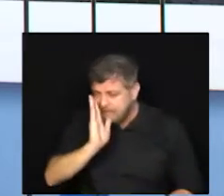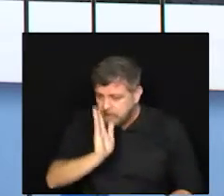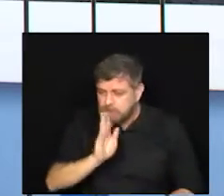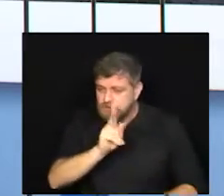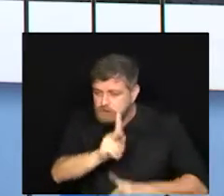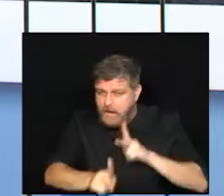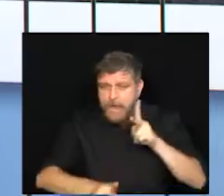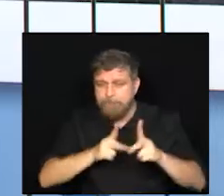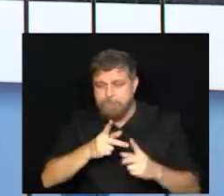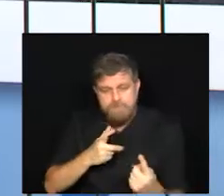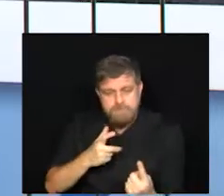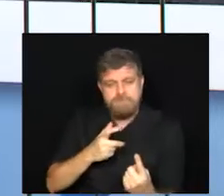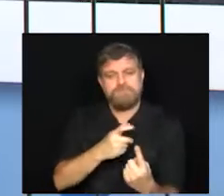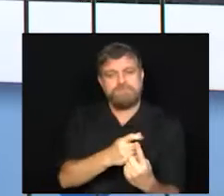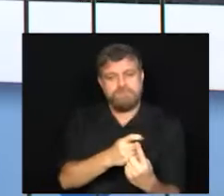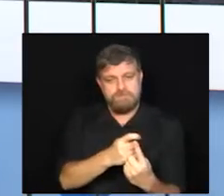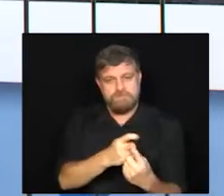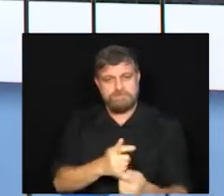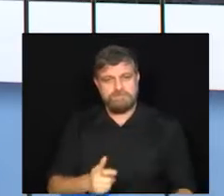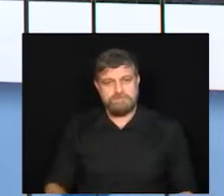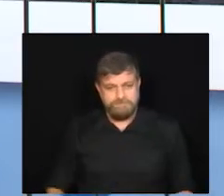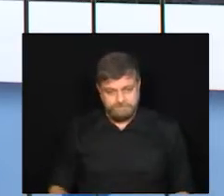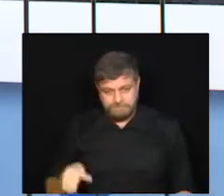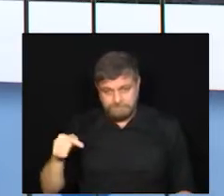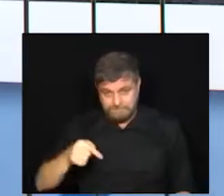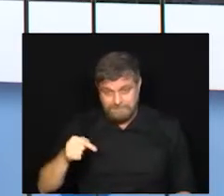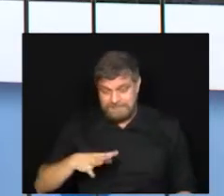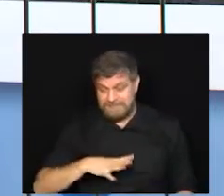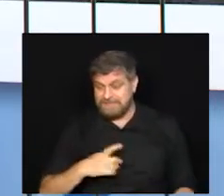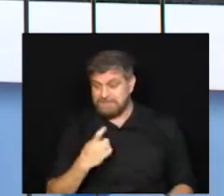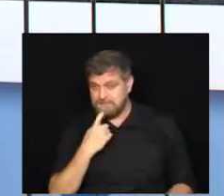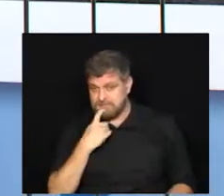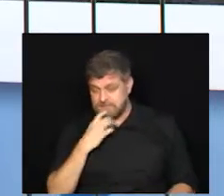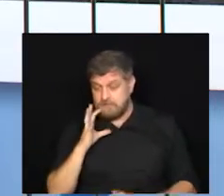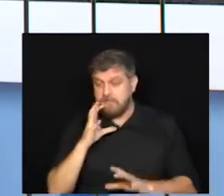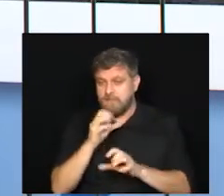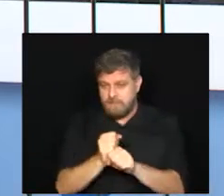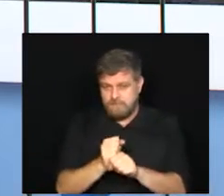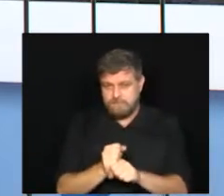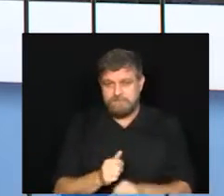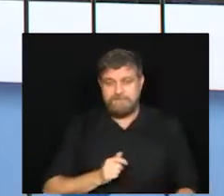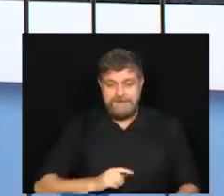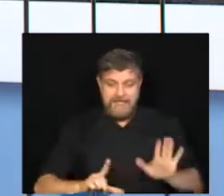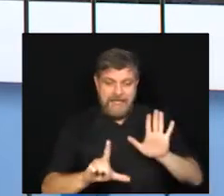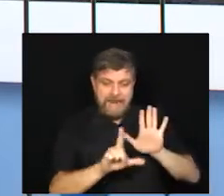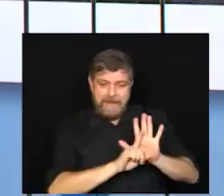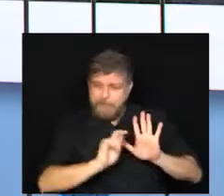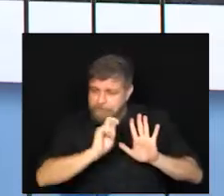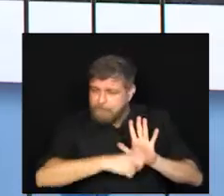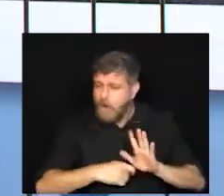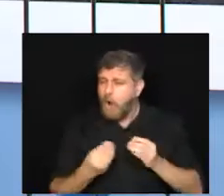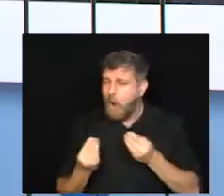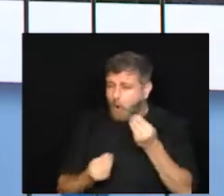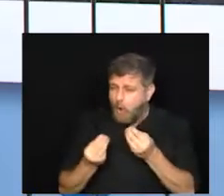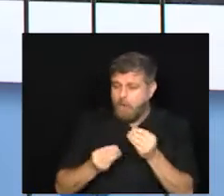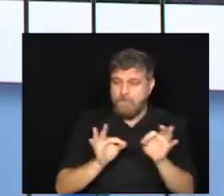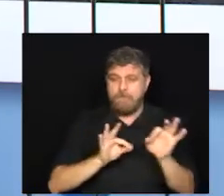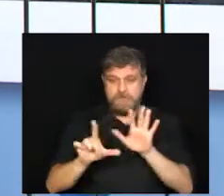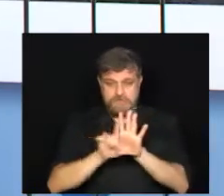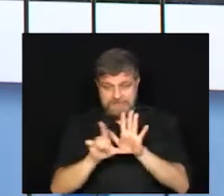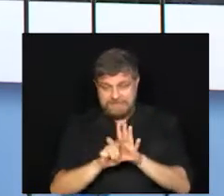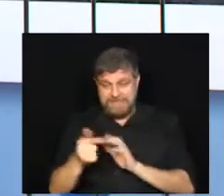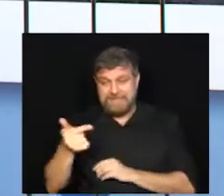população vacinada contra a Covid-19 aqui em Campinas. Para se tornar lei, o projeto deverá ainda passar